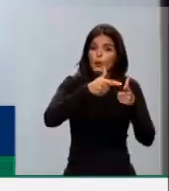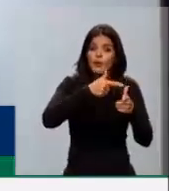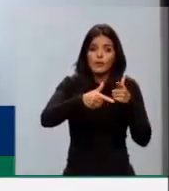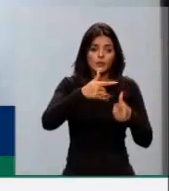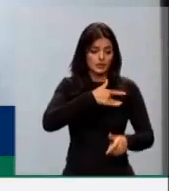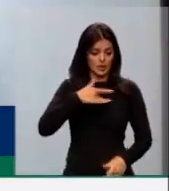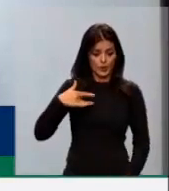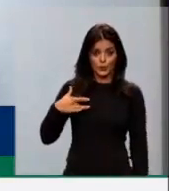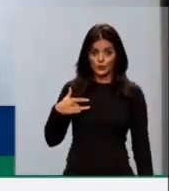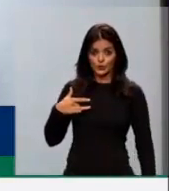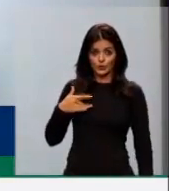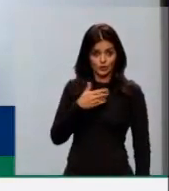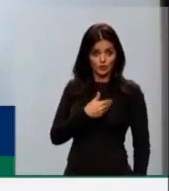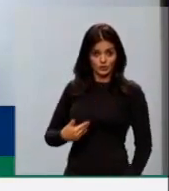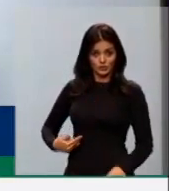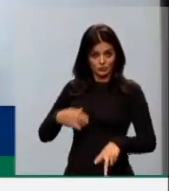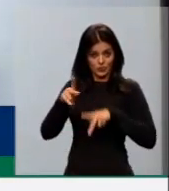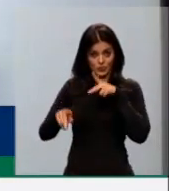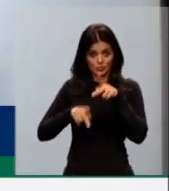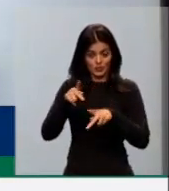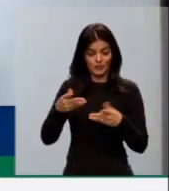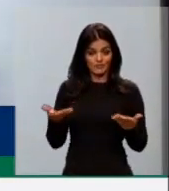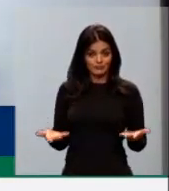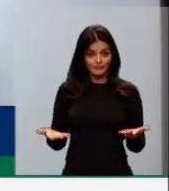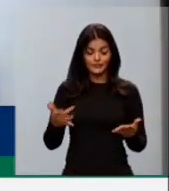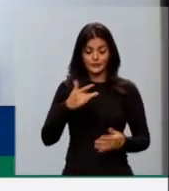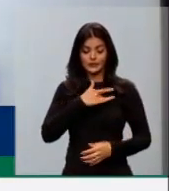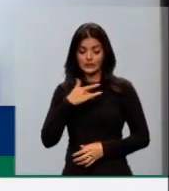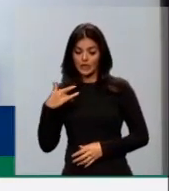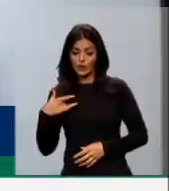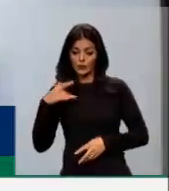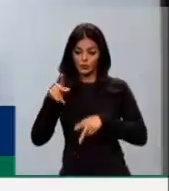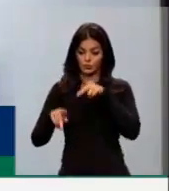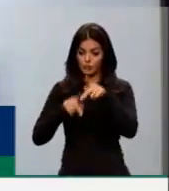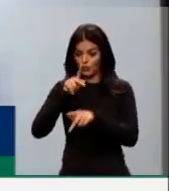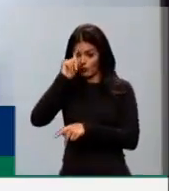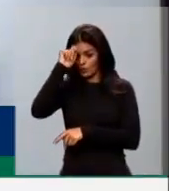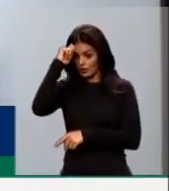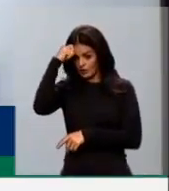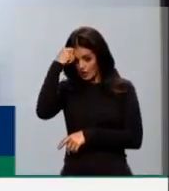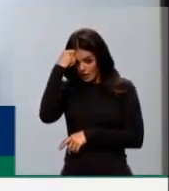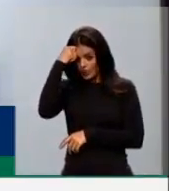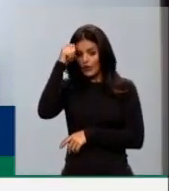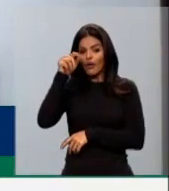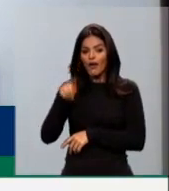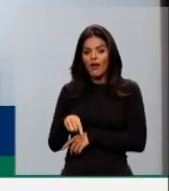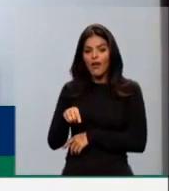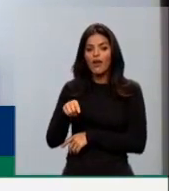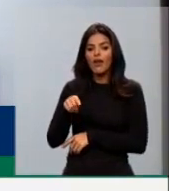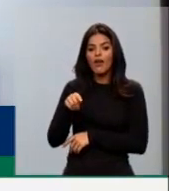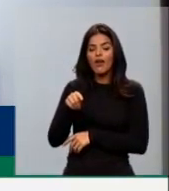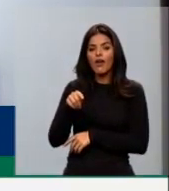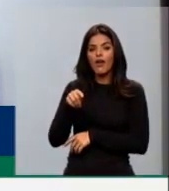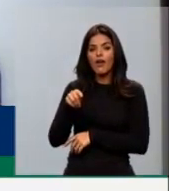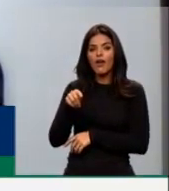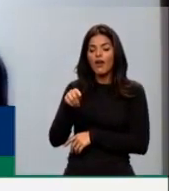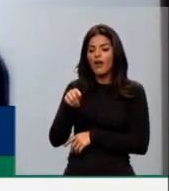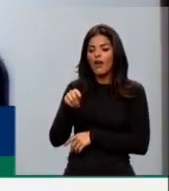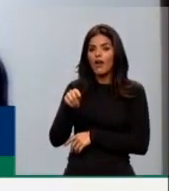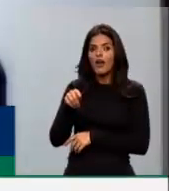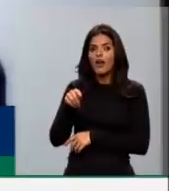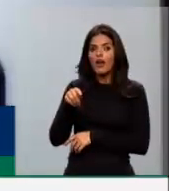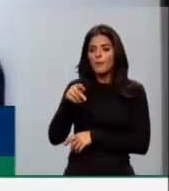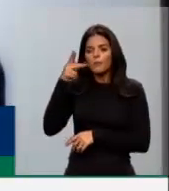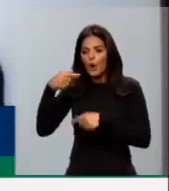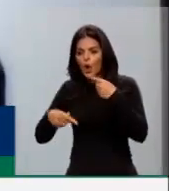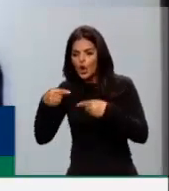considerar. Então, por isso, quando a gente fala de saúde da população negra, né, que esse campo de conhecimento, ele não só é um campo